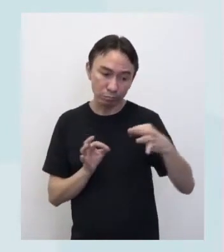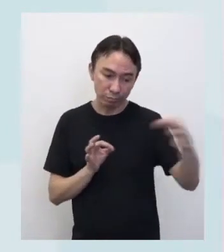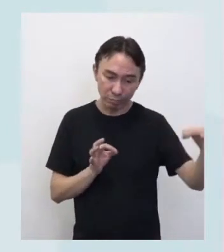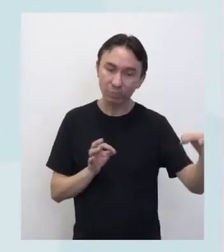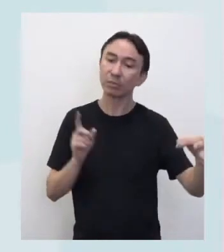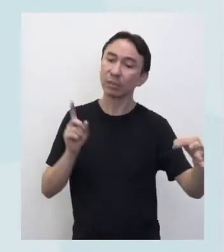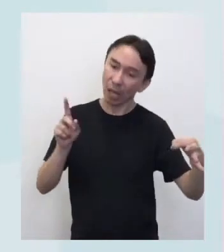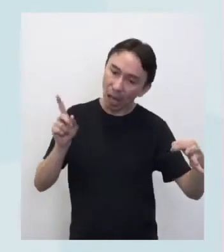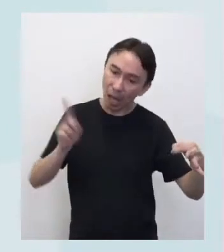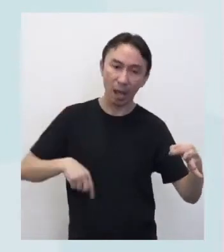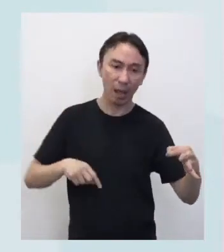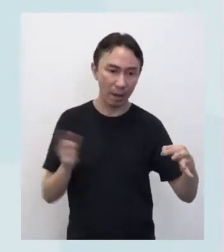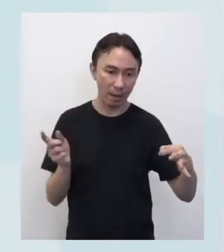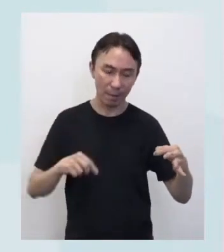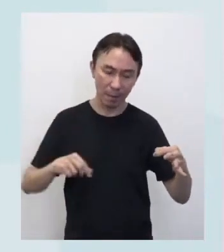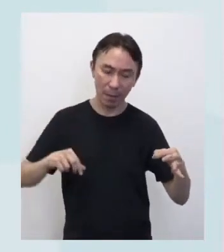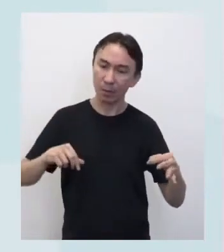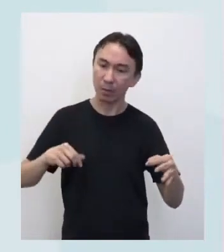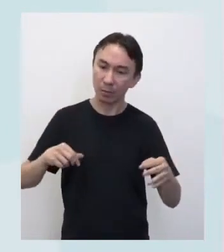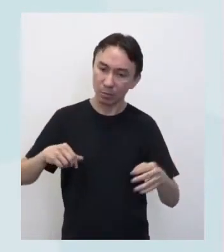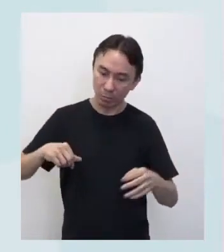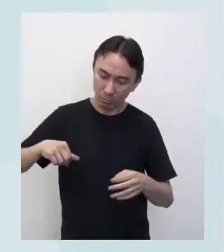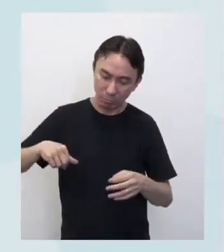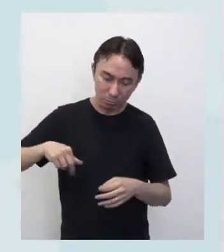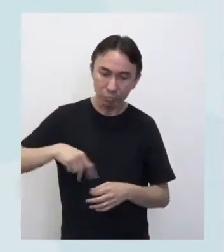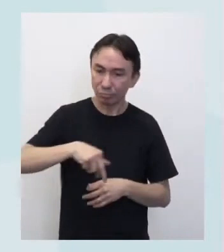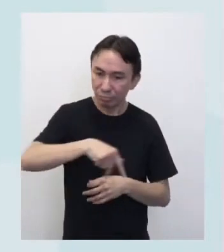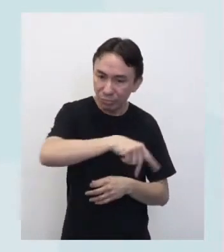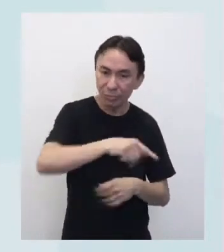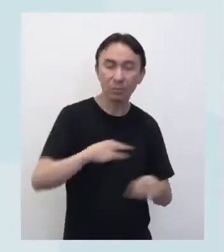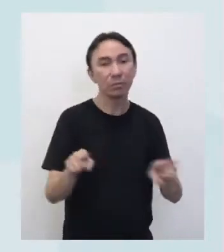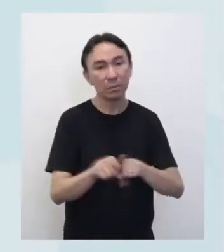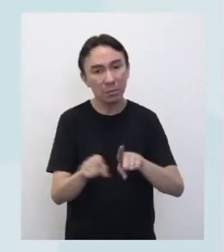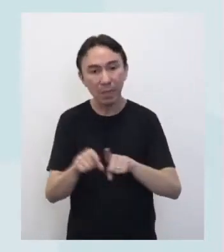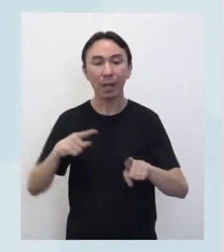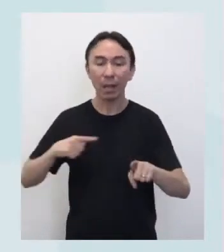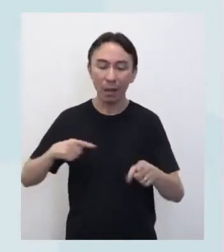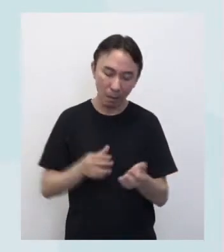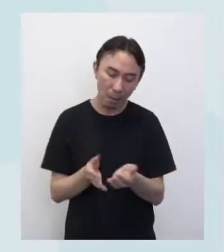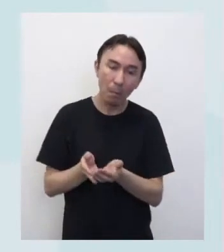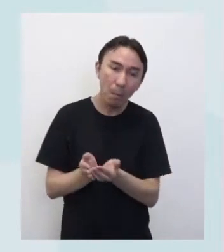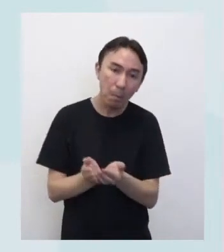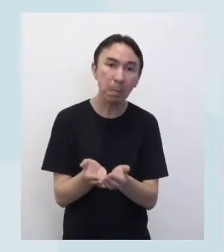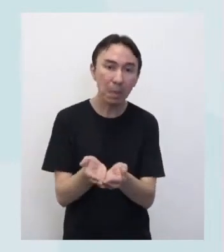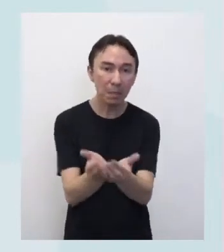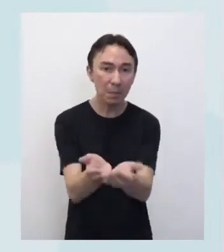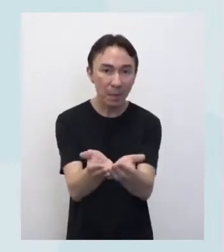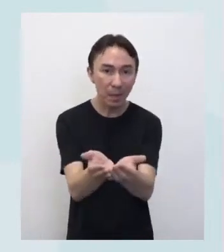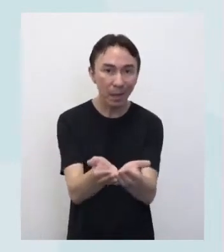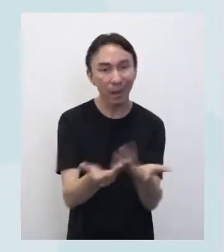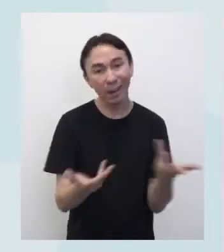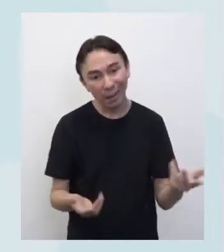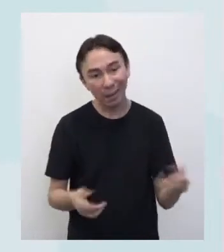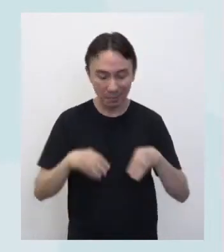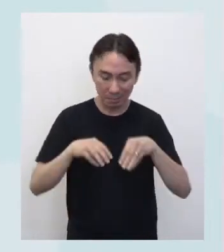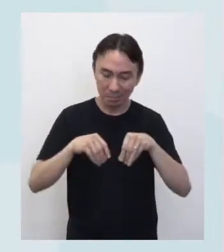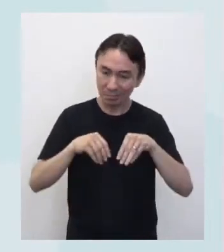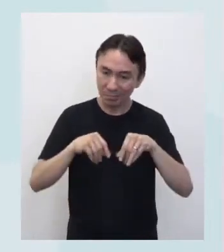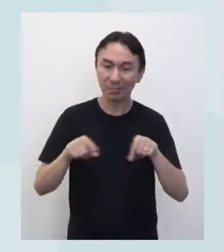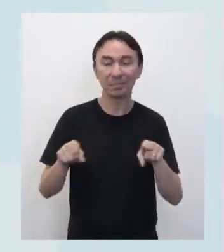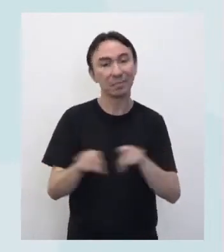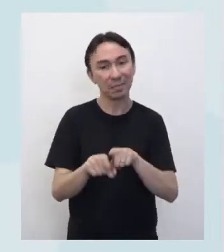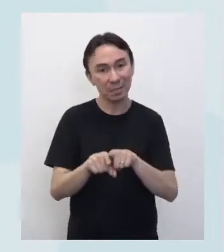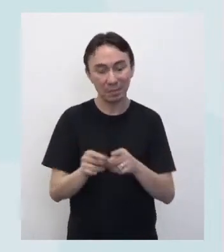essa área em cinza aí que vocês estão vendo no centro do mapa. E essas cidades que estão destacadas aí